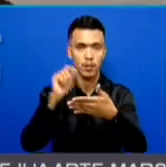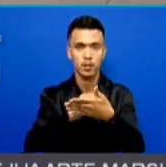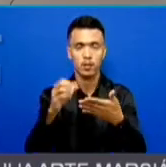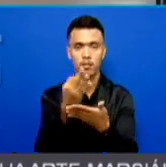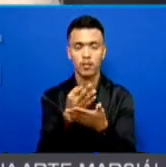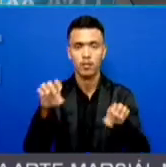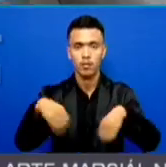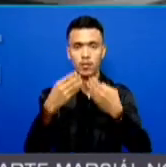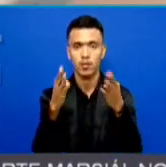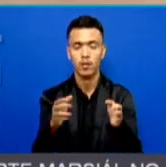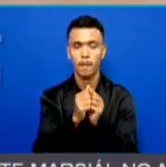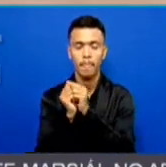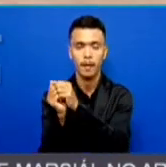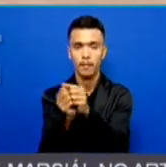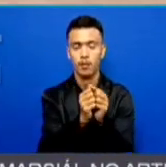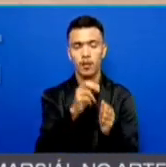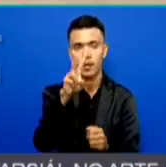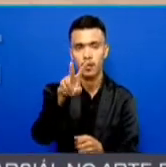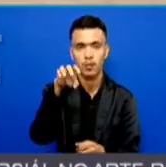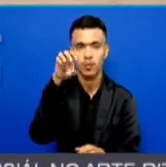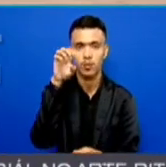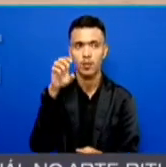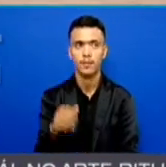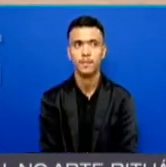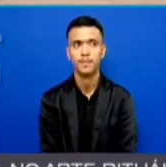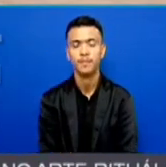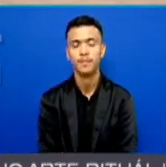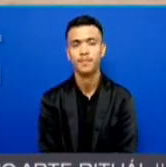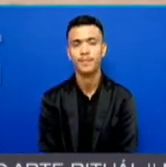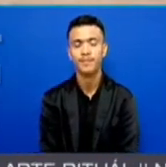o trabalhador Hamuduk Atusrua Resin. Arsenio Suárez, Berta Tele.